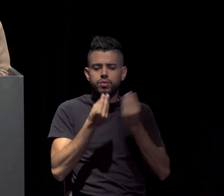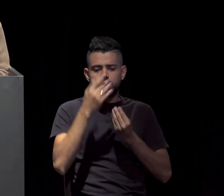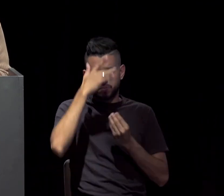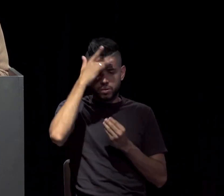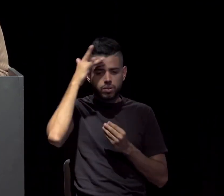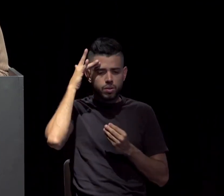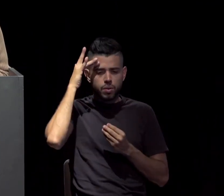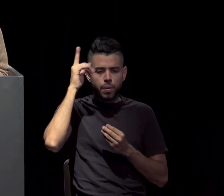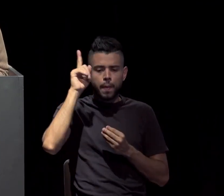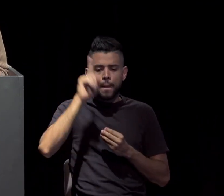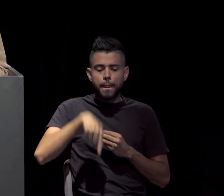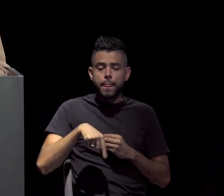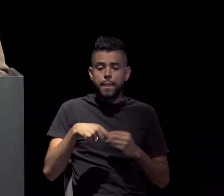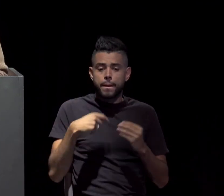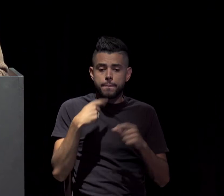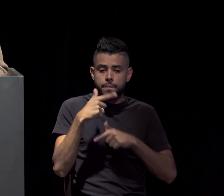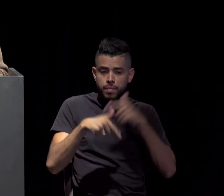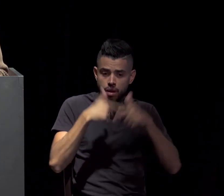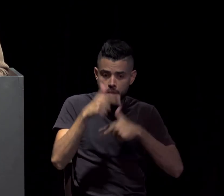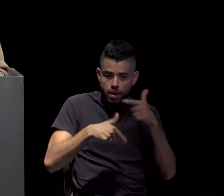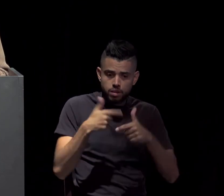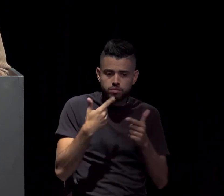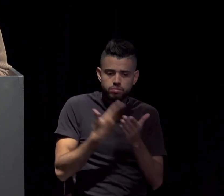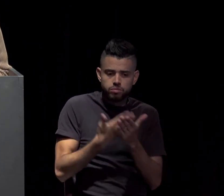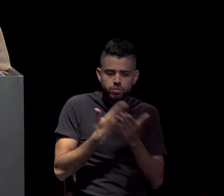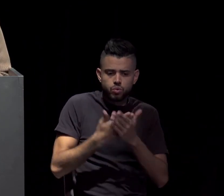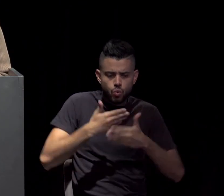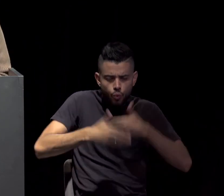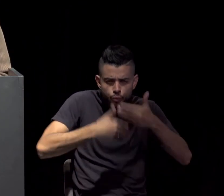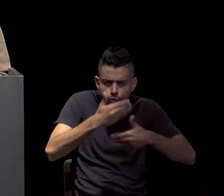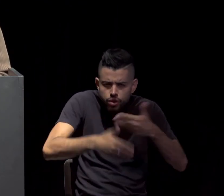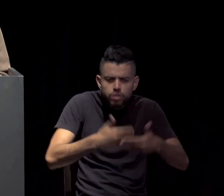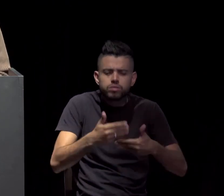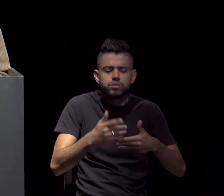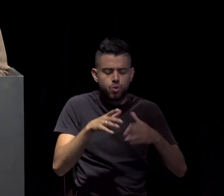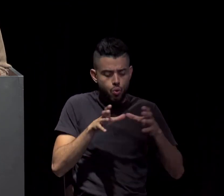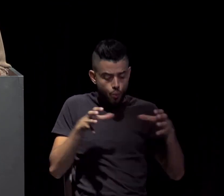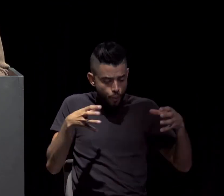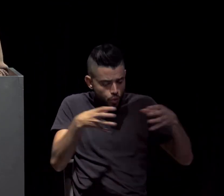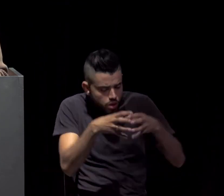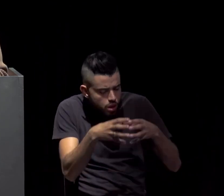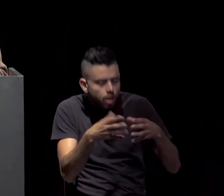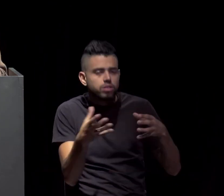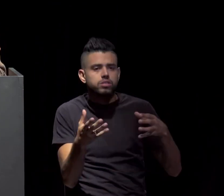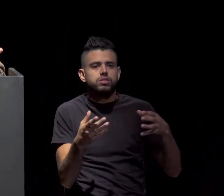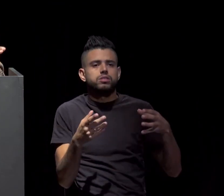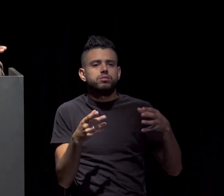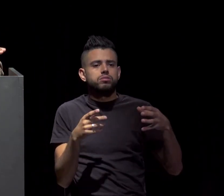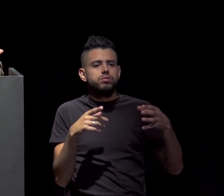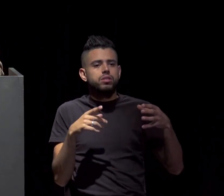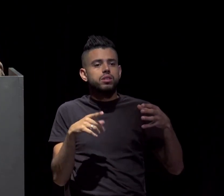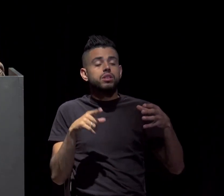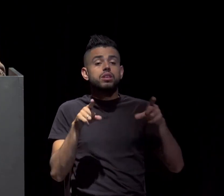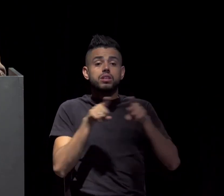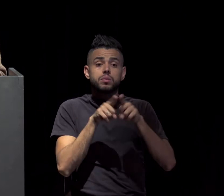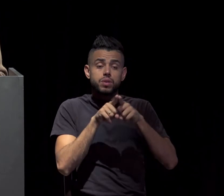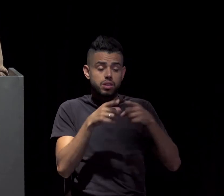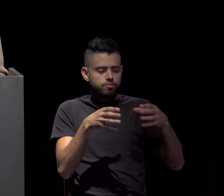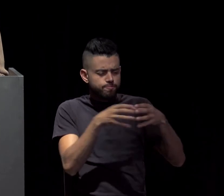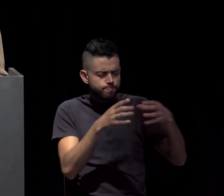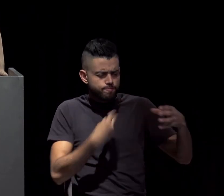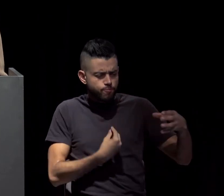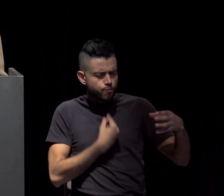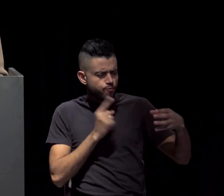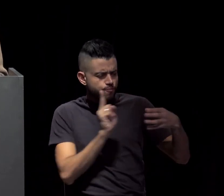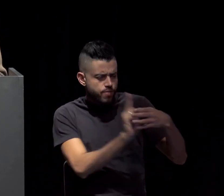etnógrafo ele tem que, de fato, fazer o mergulho no convívio com a comunidade avaliada. Aquela ideia de que o bom etnógrafo ele convive